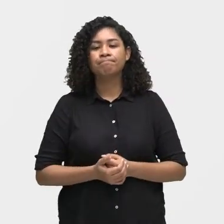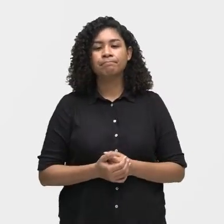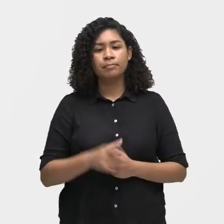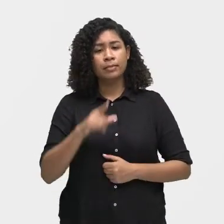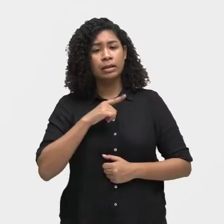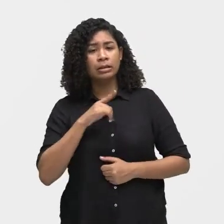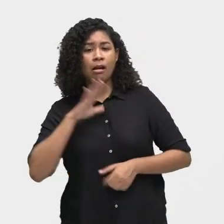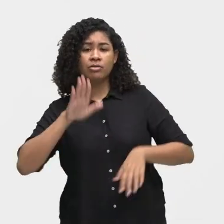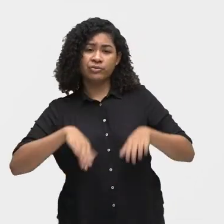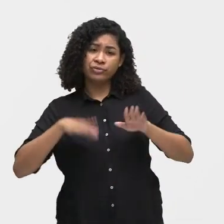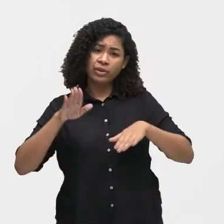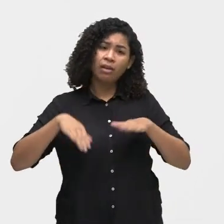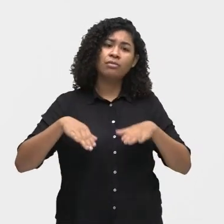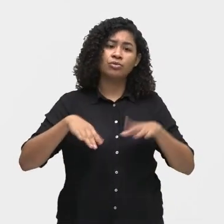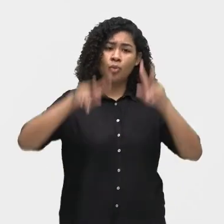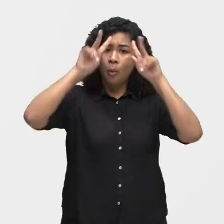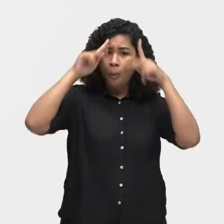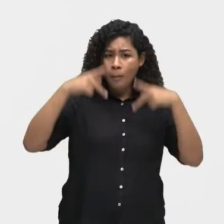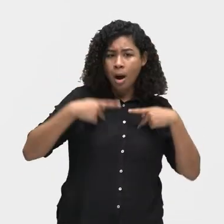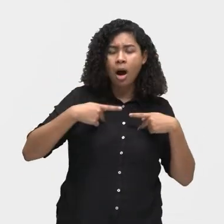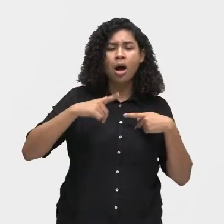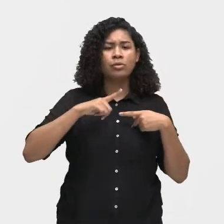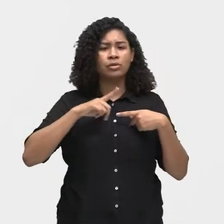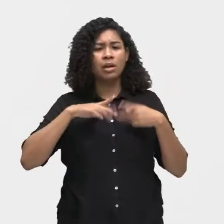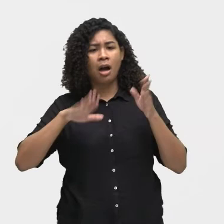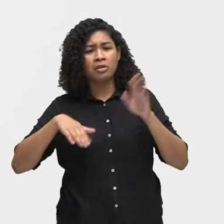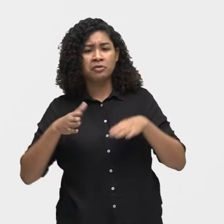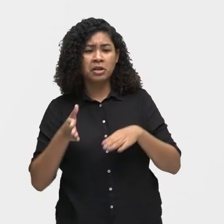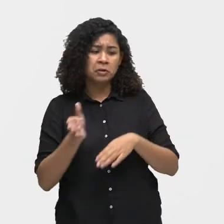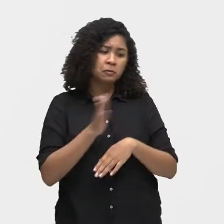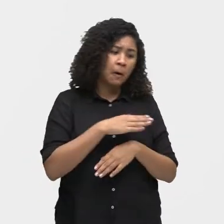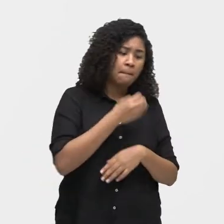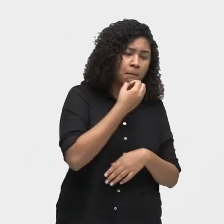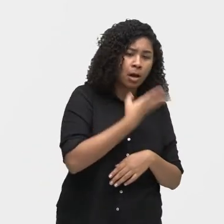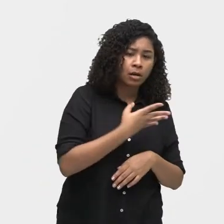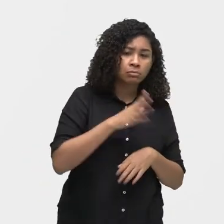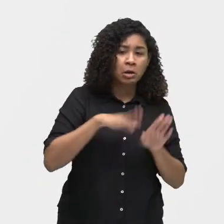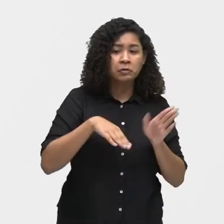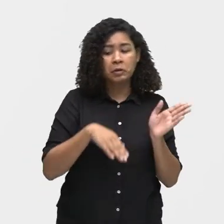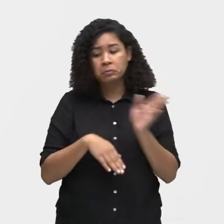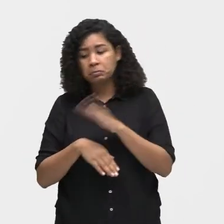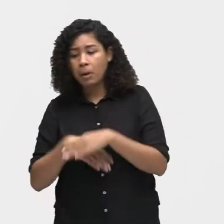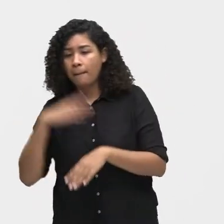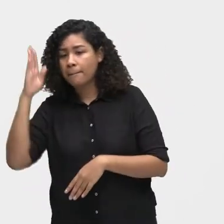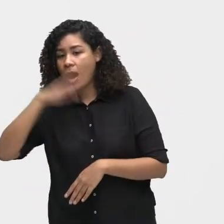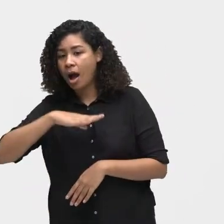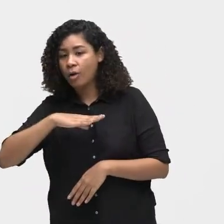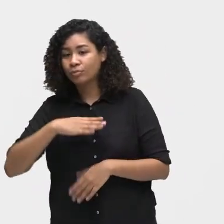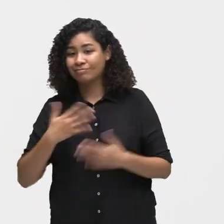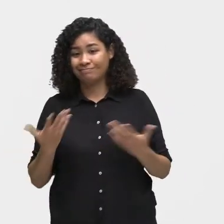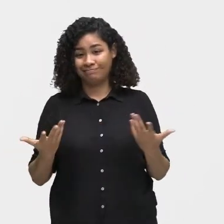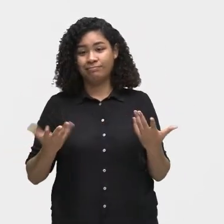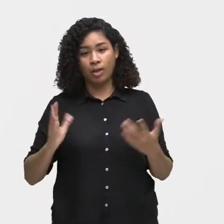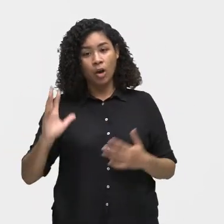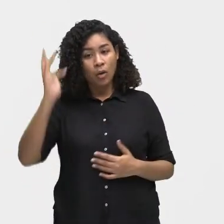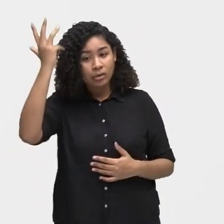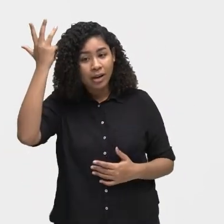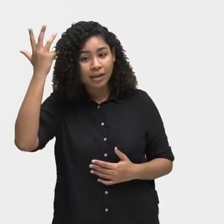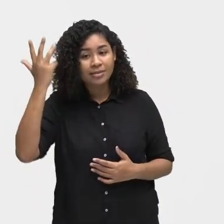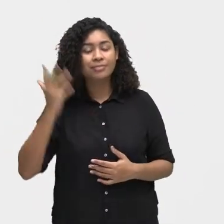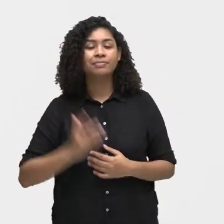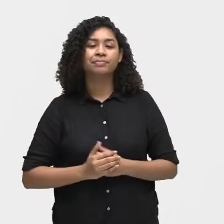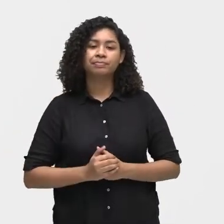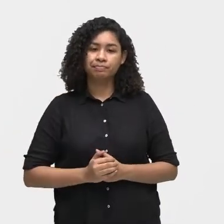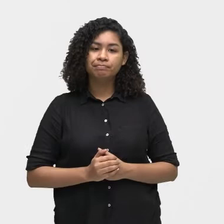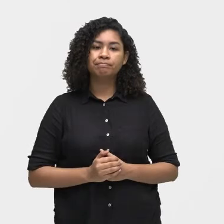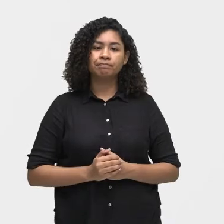e hora mal, né? Algumas religiões colocam isso, né? E agora também a gente tem também um outro olhar que é, na próxima cartela, né?